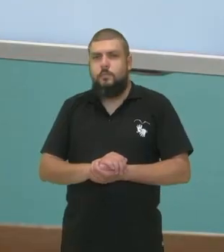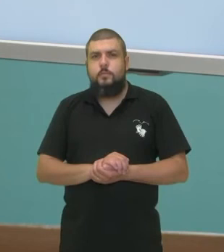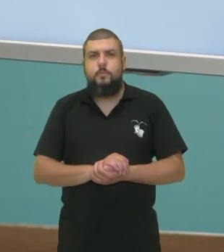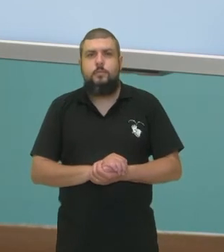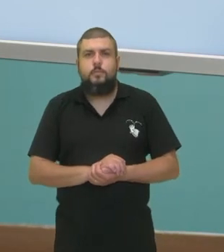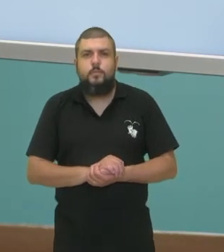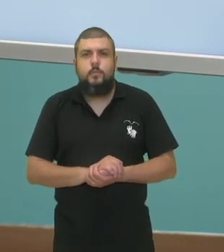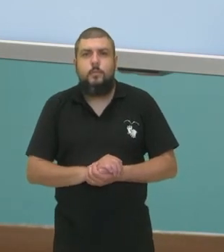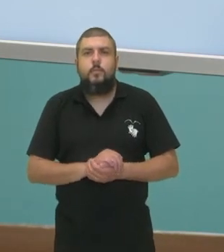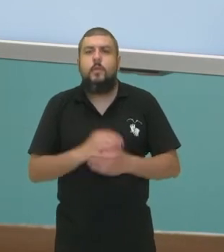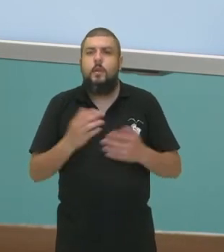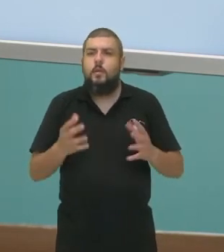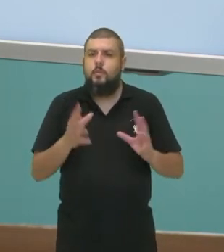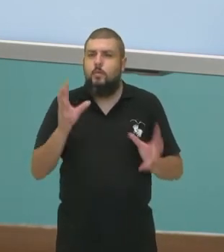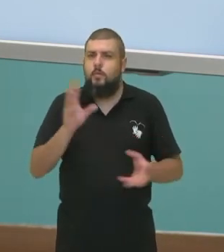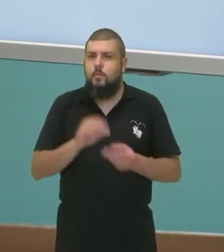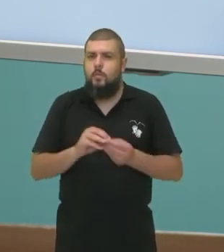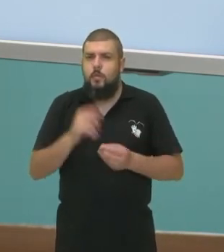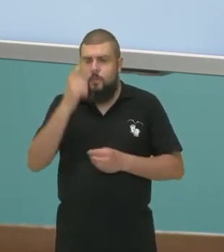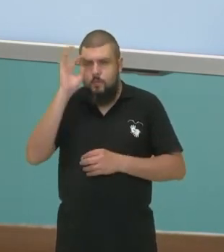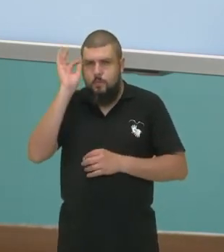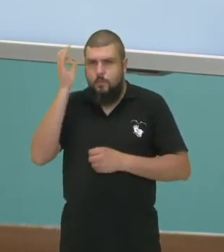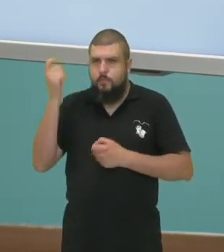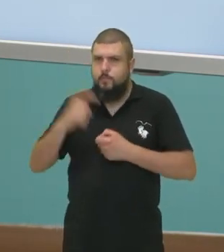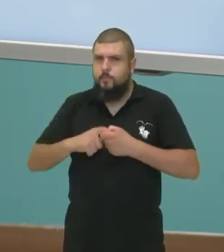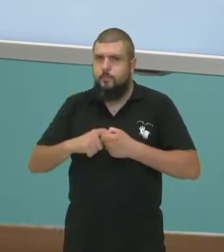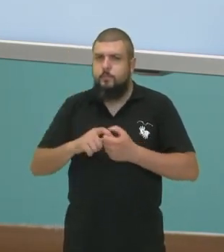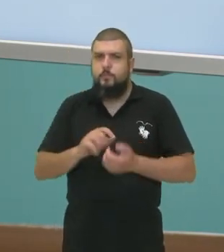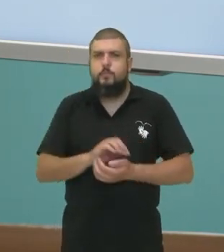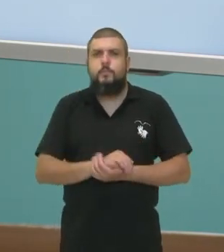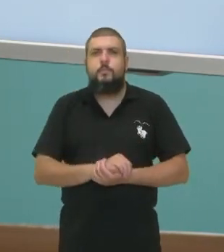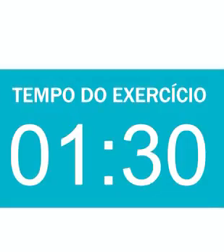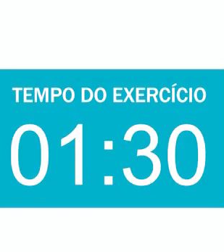tu respuesta. Então pense um pouquinho, reflita e a gente já volta.